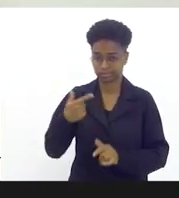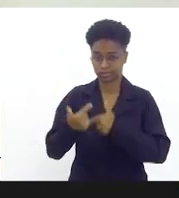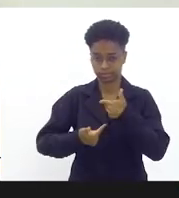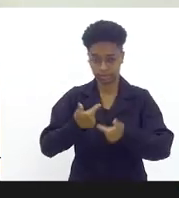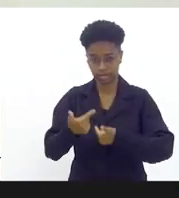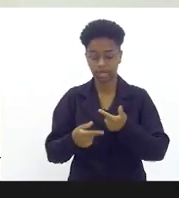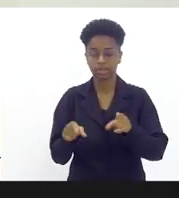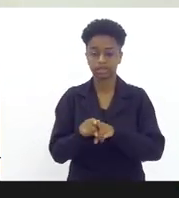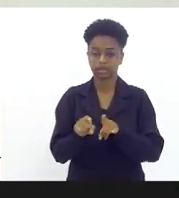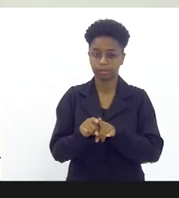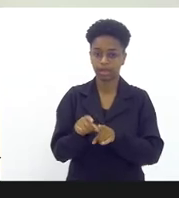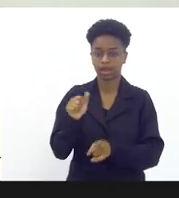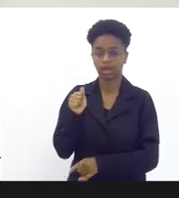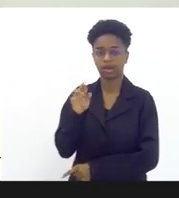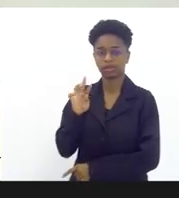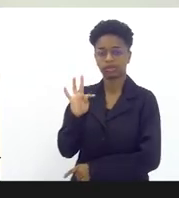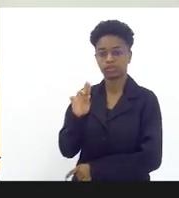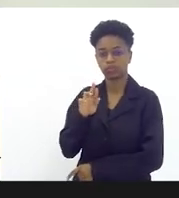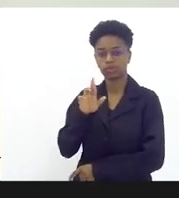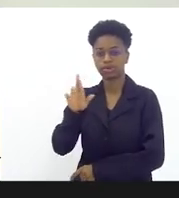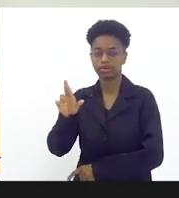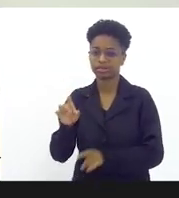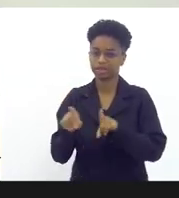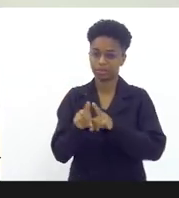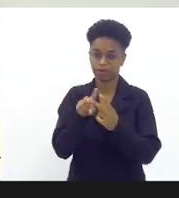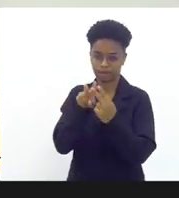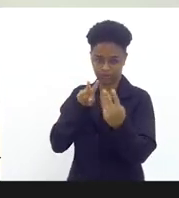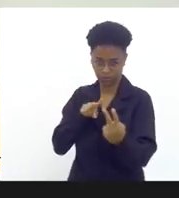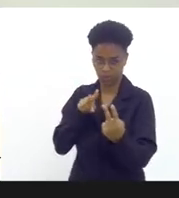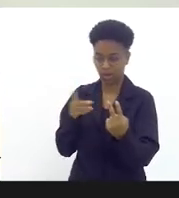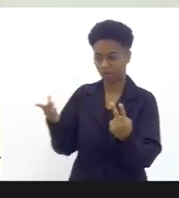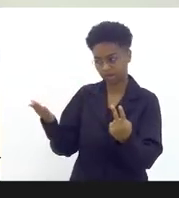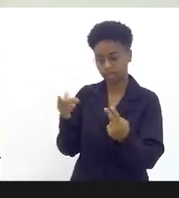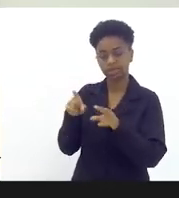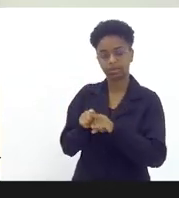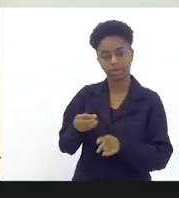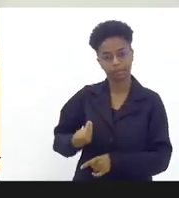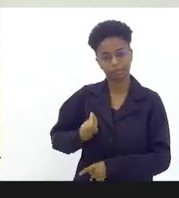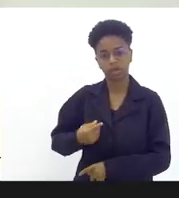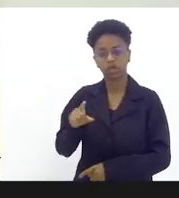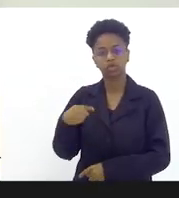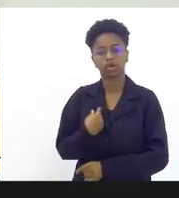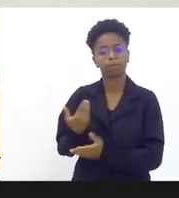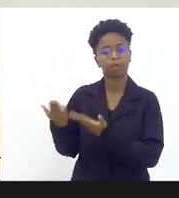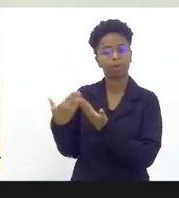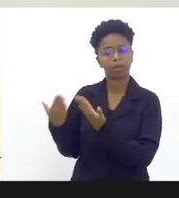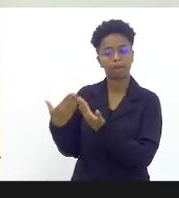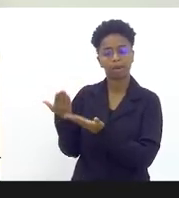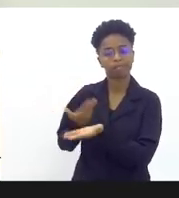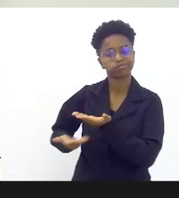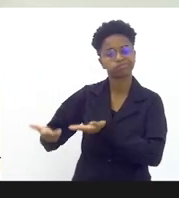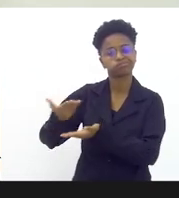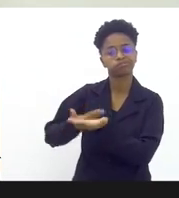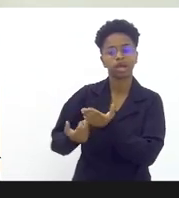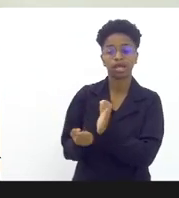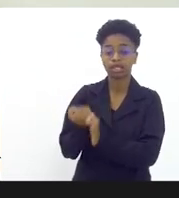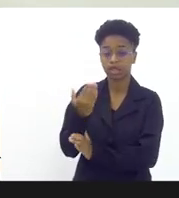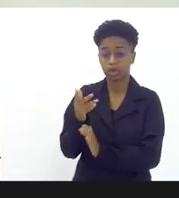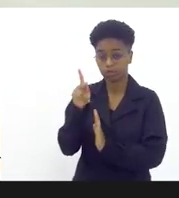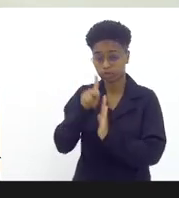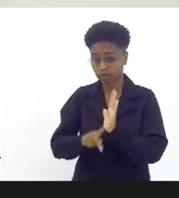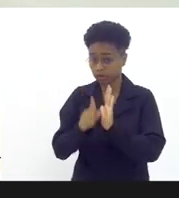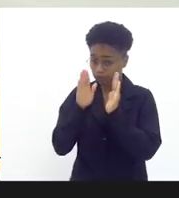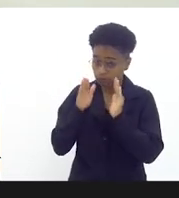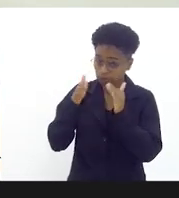aí também conectado de maneira remota, né, com quem a gente implementa projetos especificamente,